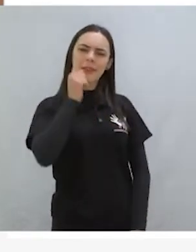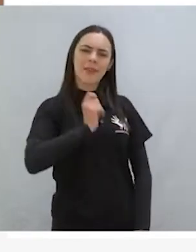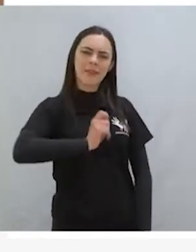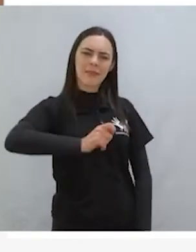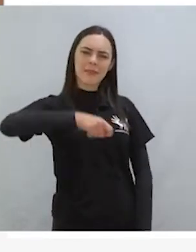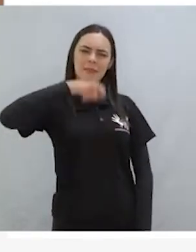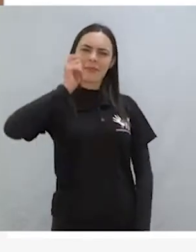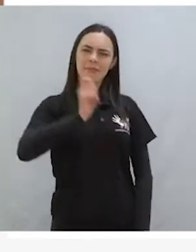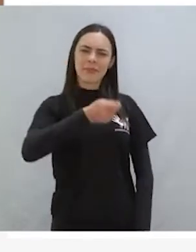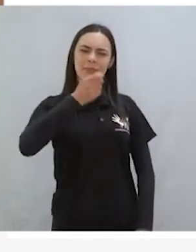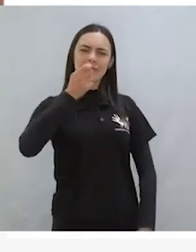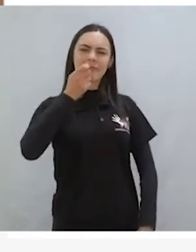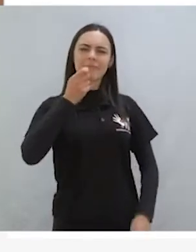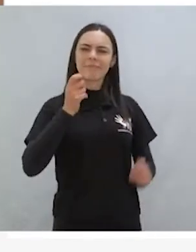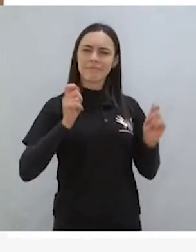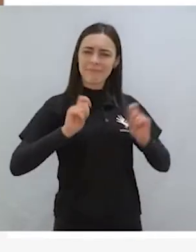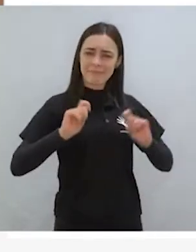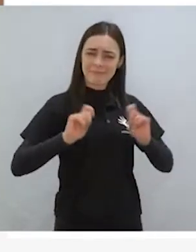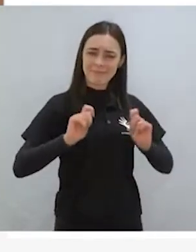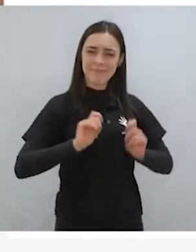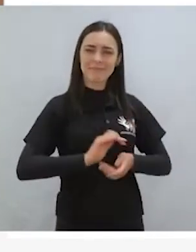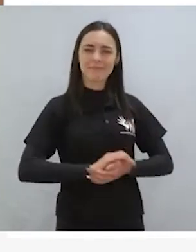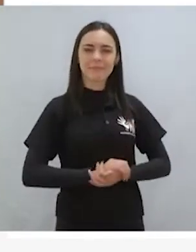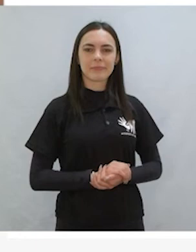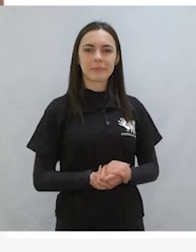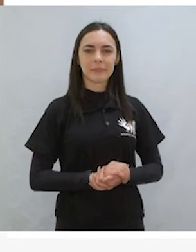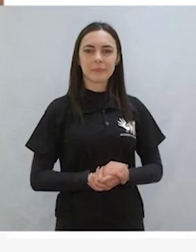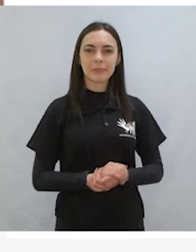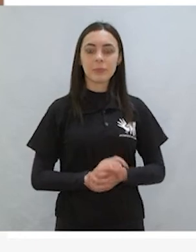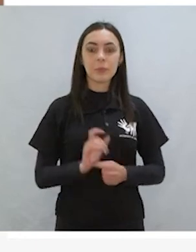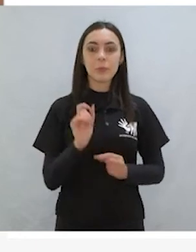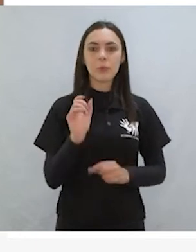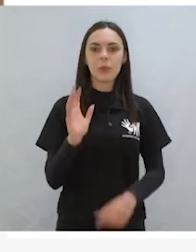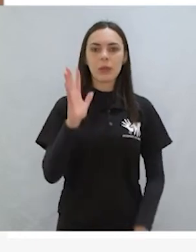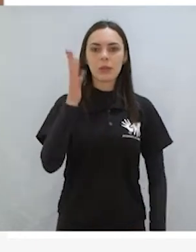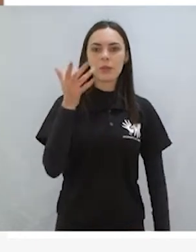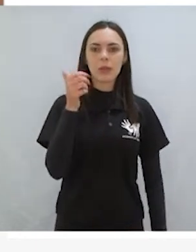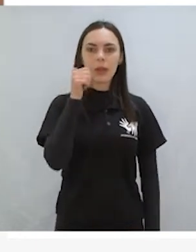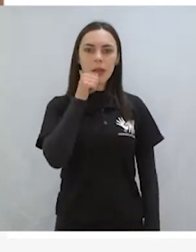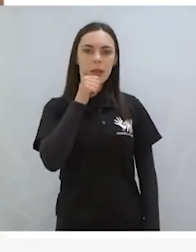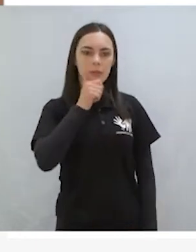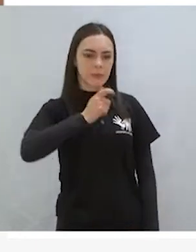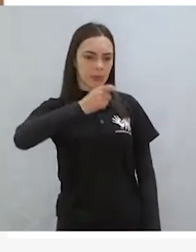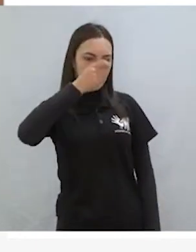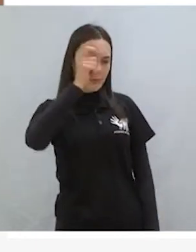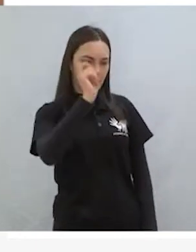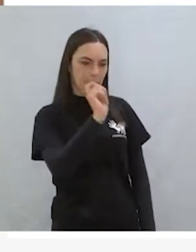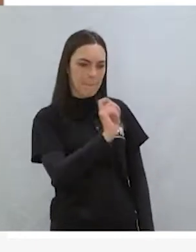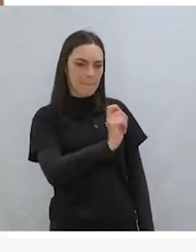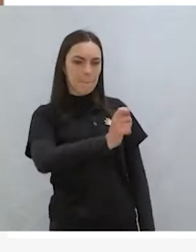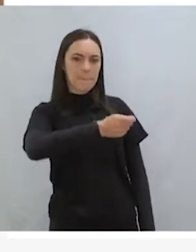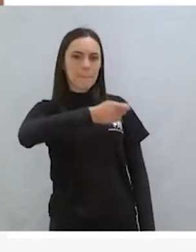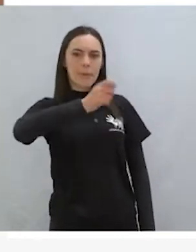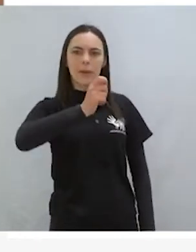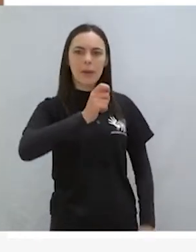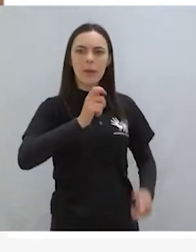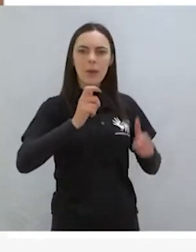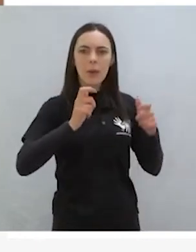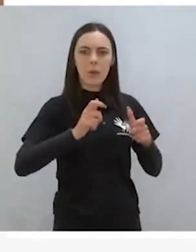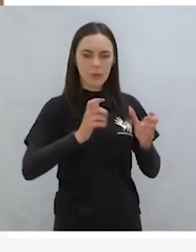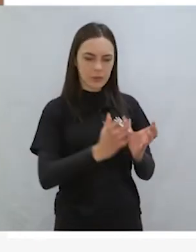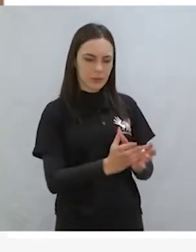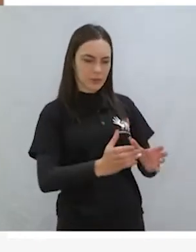coisas que servem as varinhas de condão. Daí, a fada bateu com sua varinha de